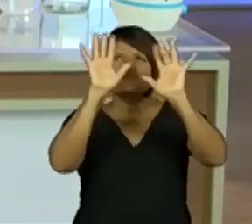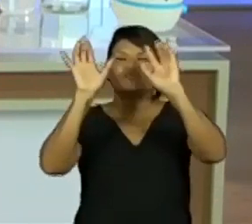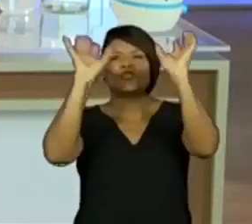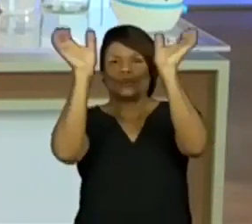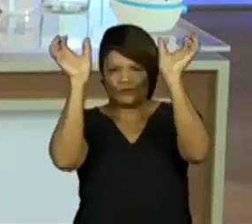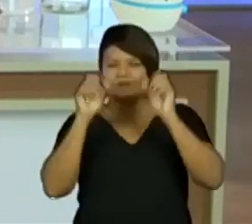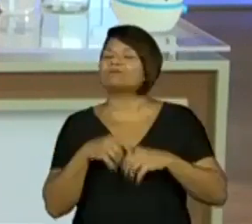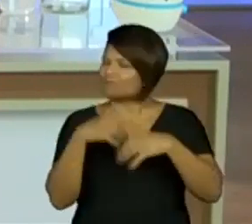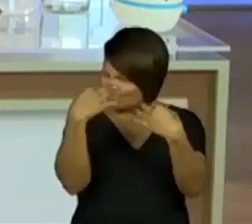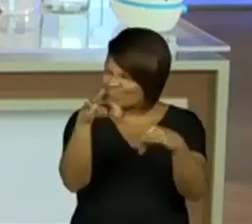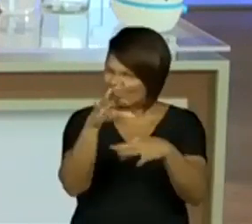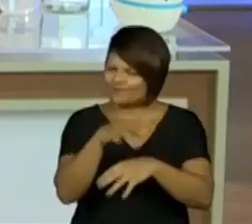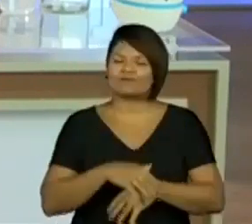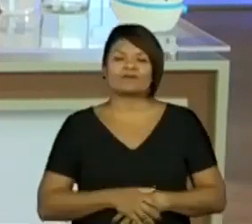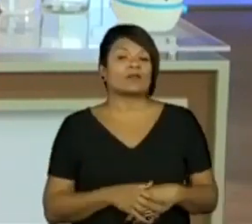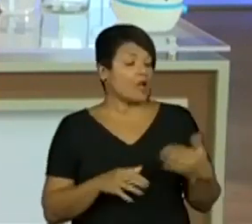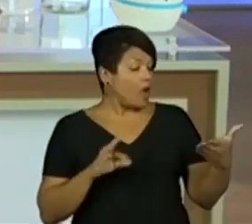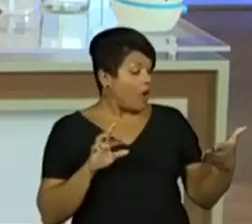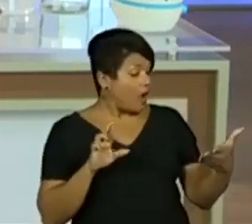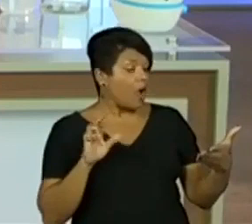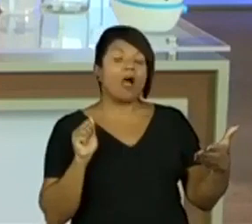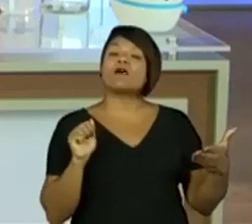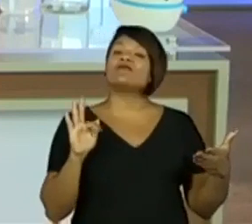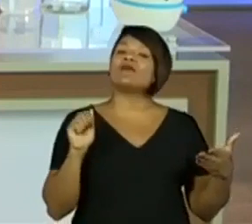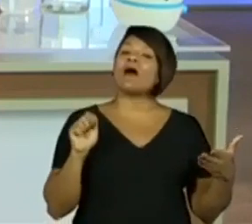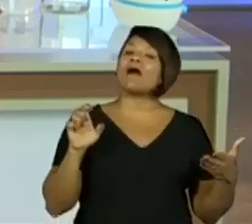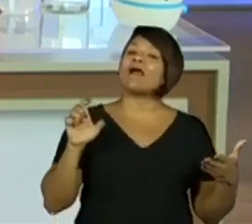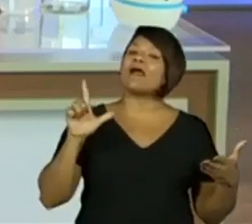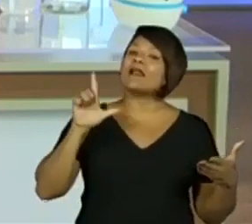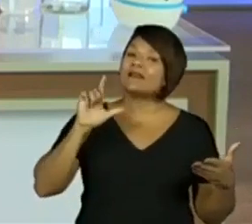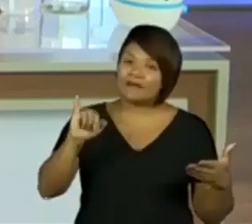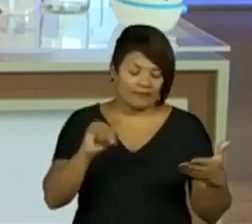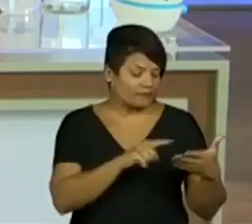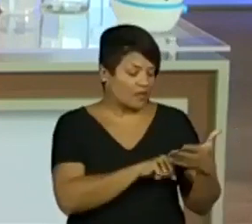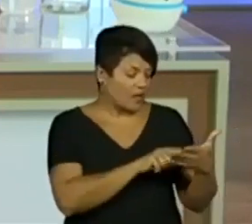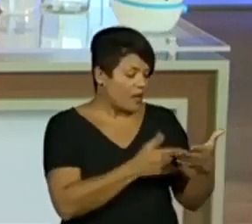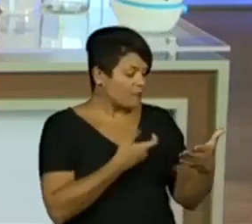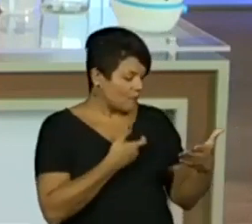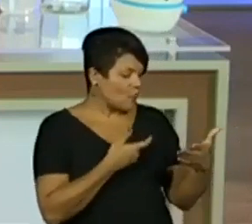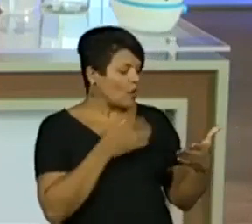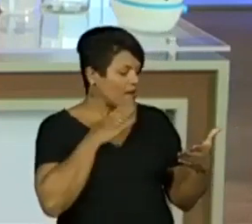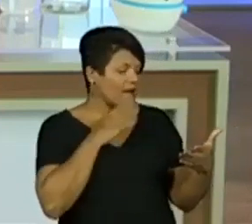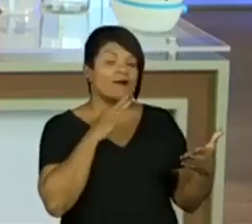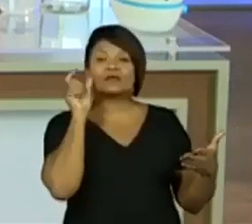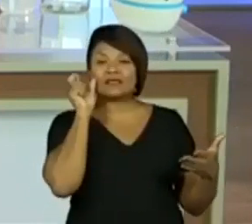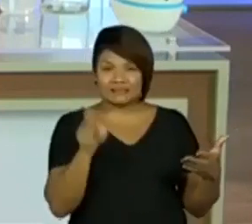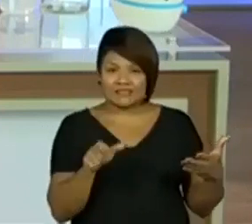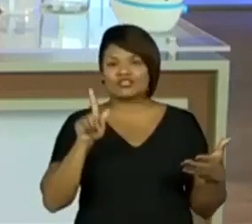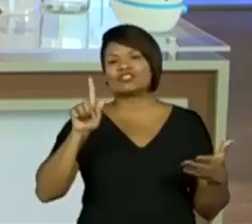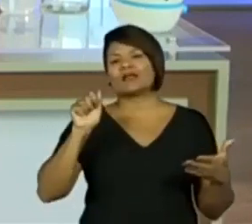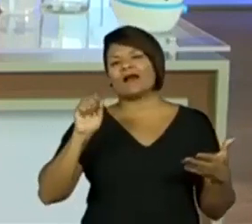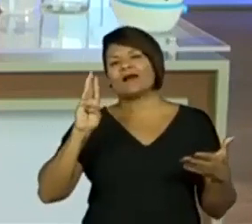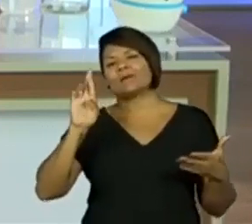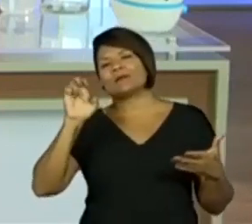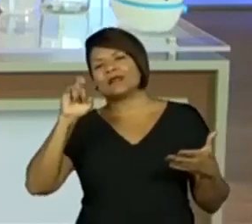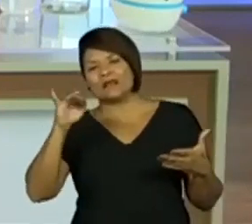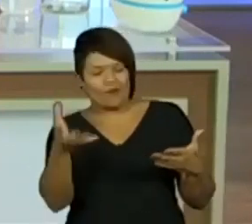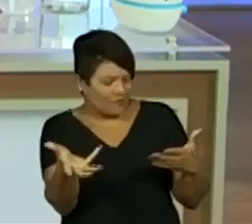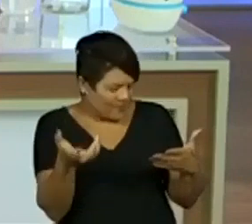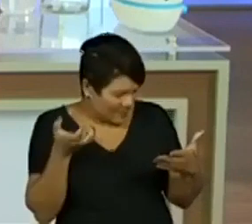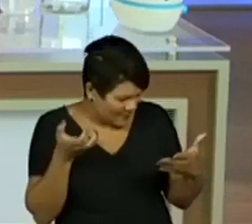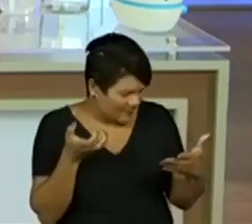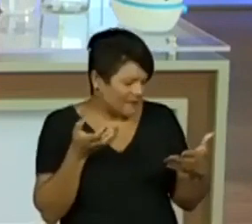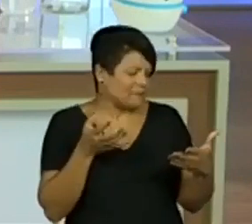água. A Rafaele está dizendo, muito legal mesmo, muito interessante. O Gabriel também está elogiando a aula,